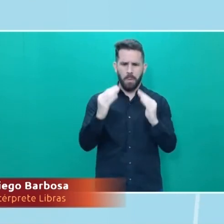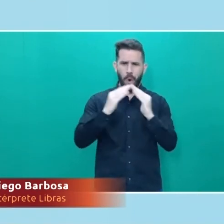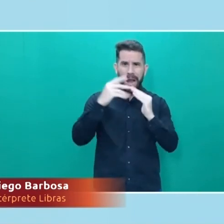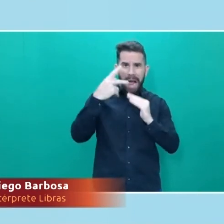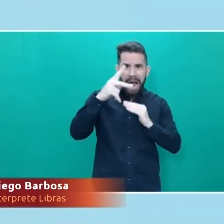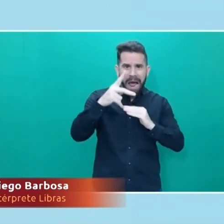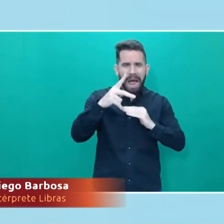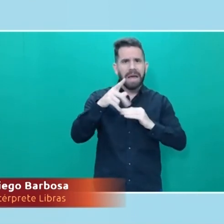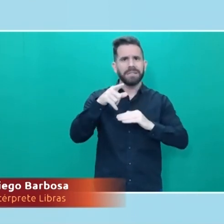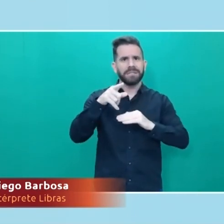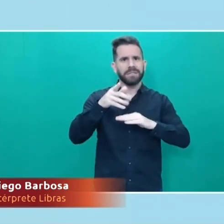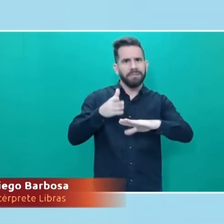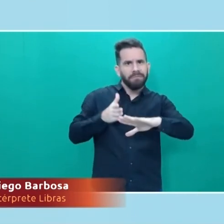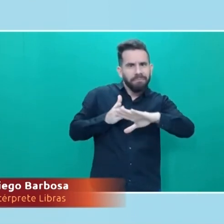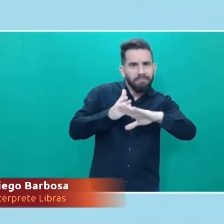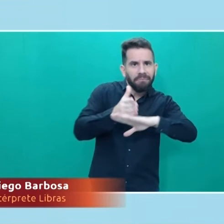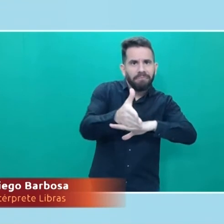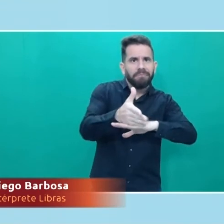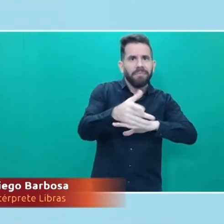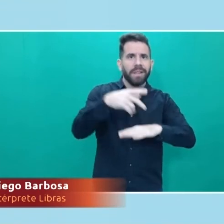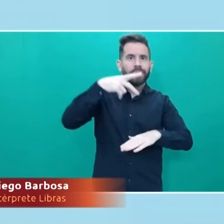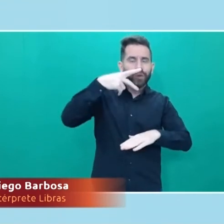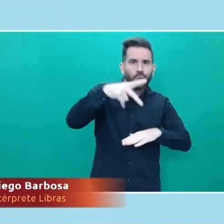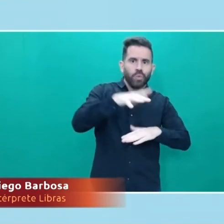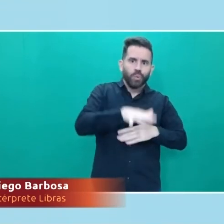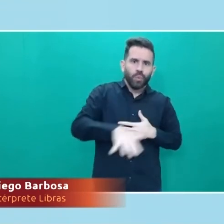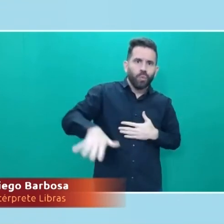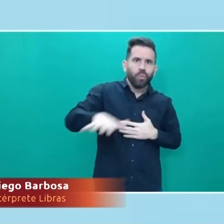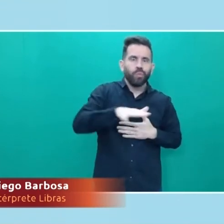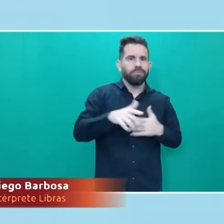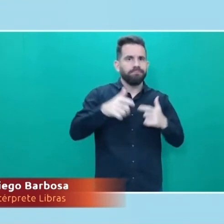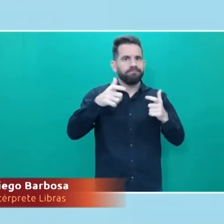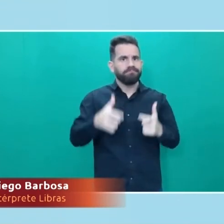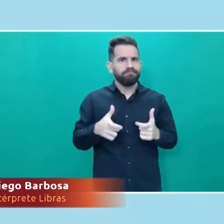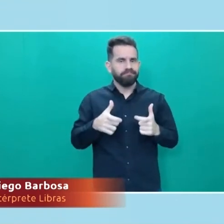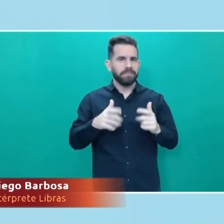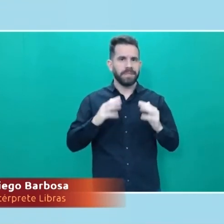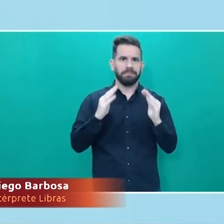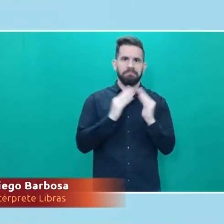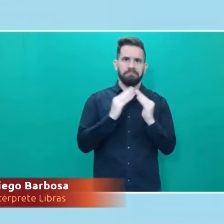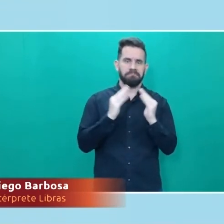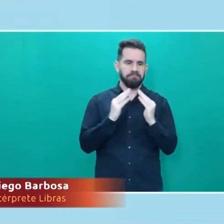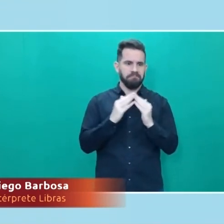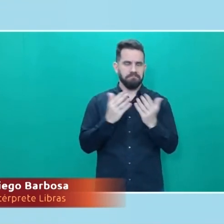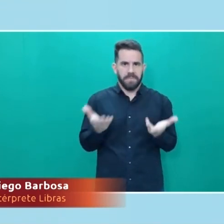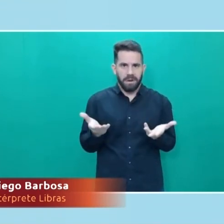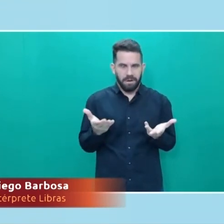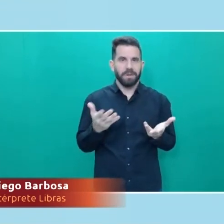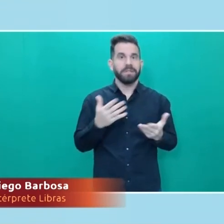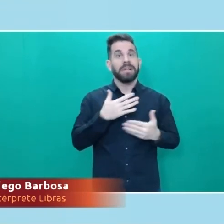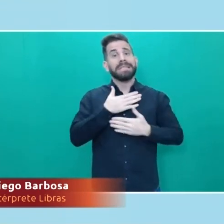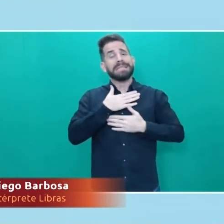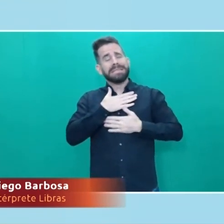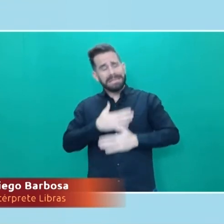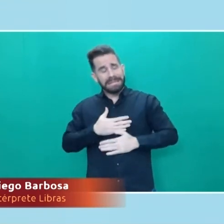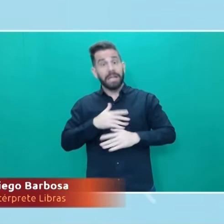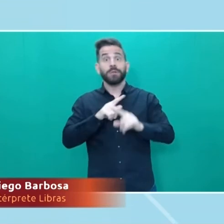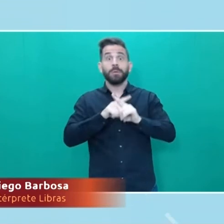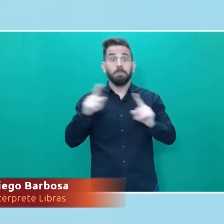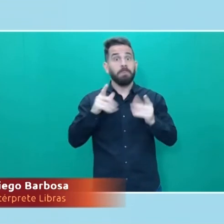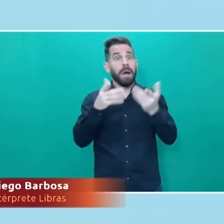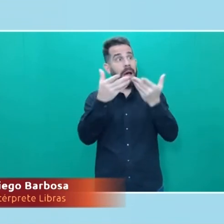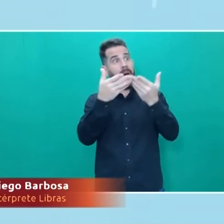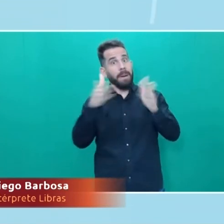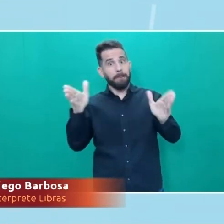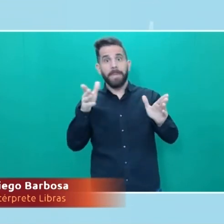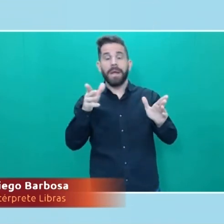crianças? Ter o seu espaço, né, de vivência, de lazer, de descanso aberto para receber essas